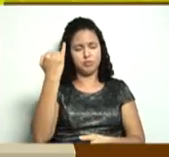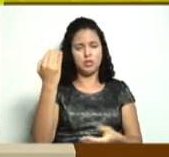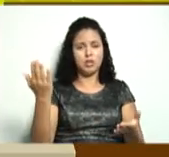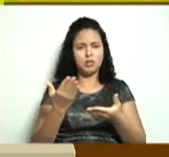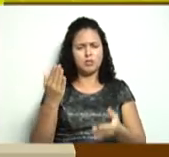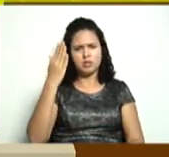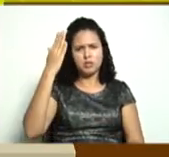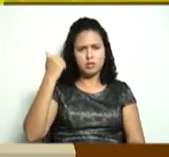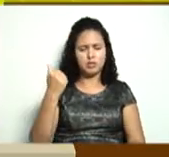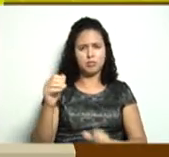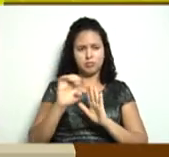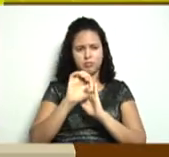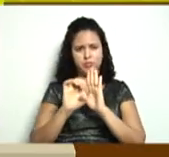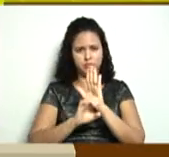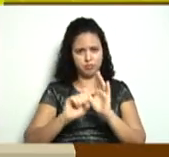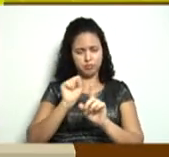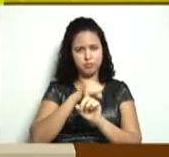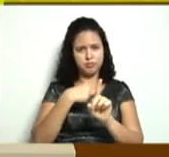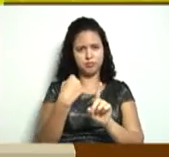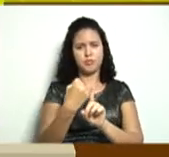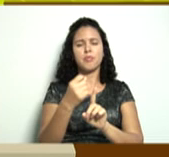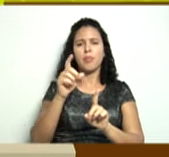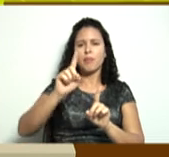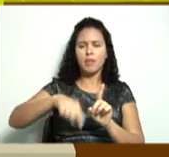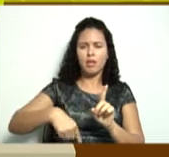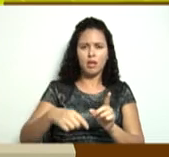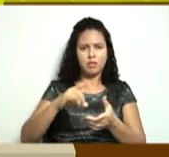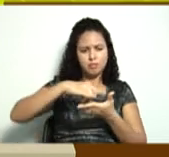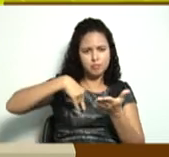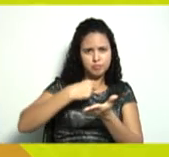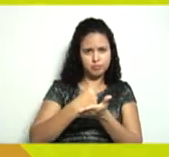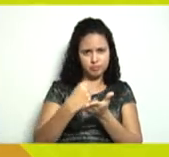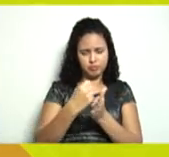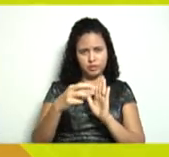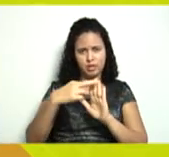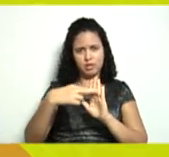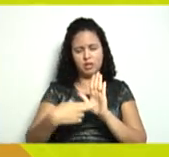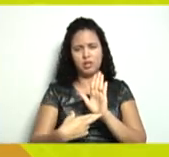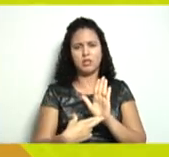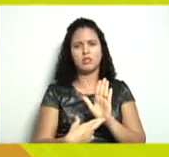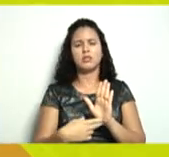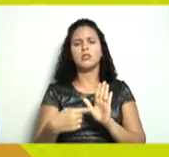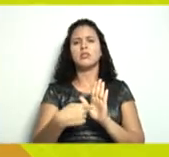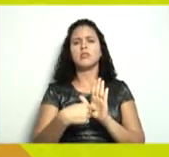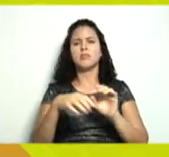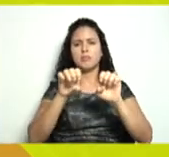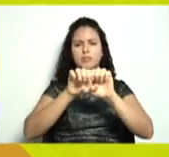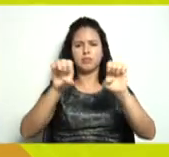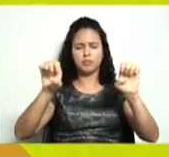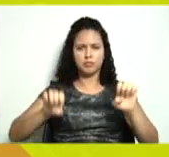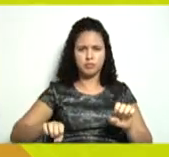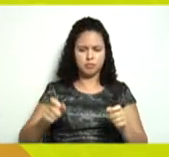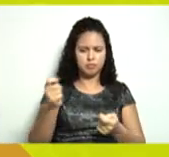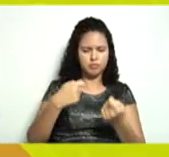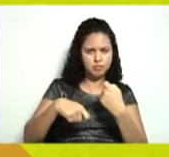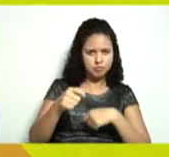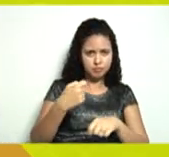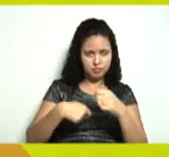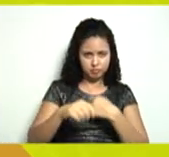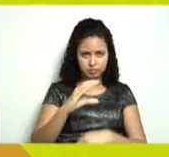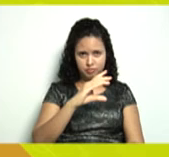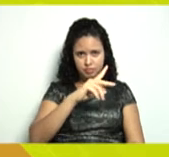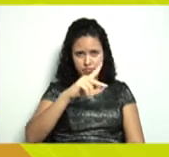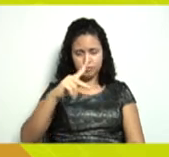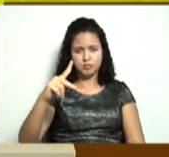já sabem que o Estatuto Social é um instrumento de contrato de regras que servem para estruturar administrativamente